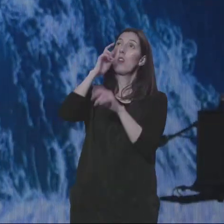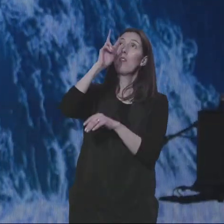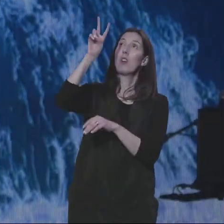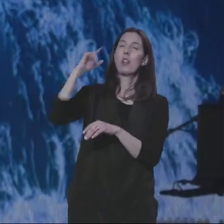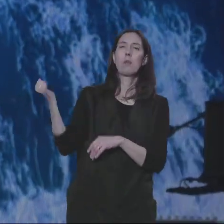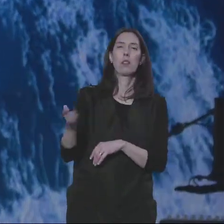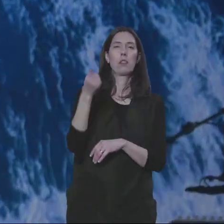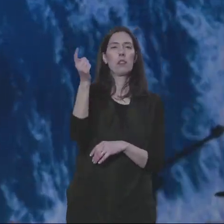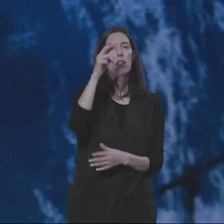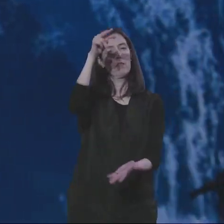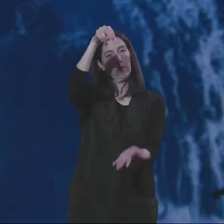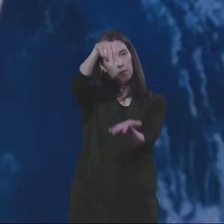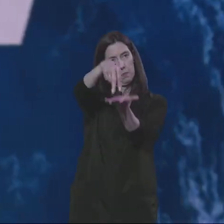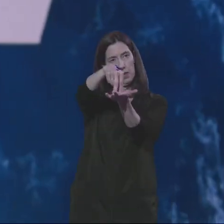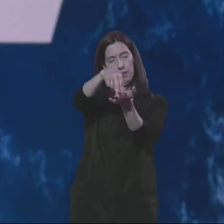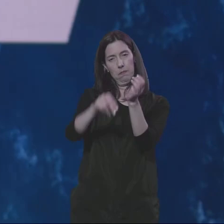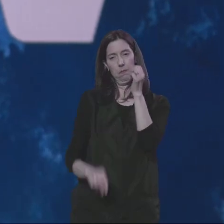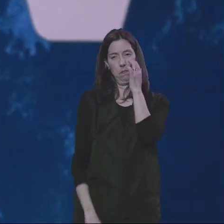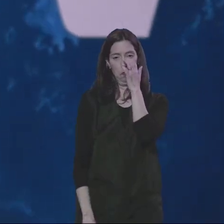no seu lugar.